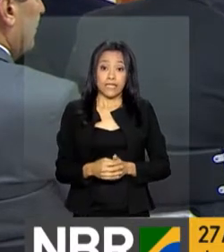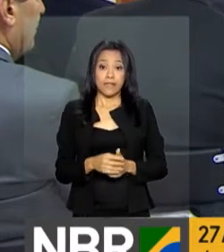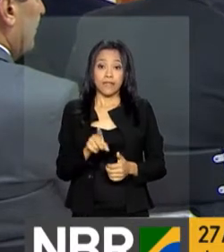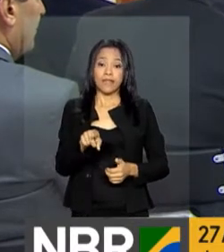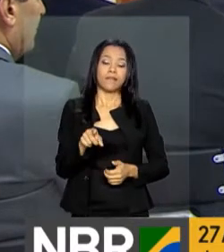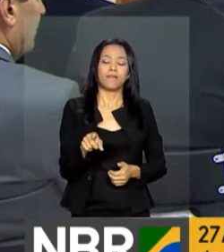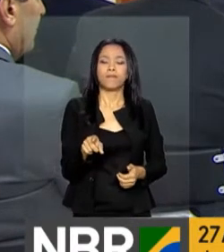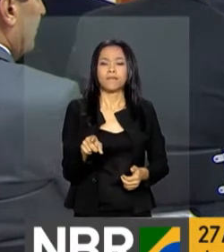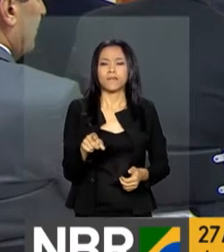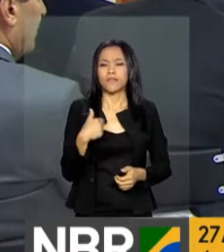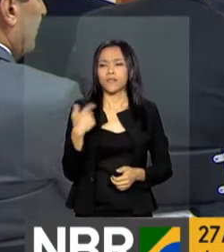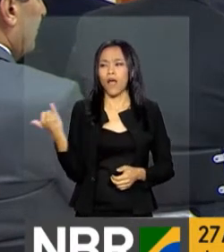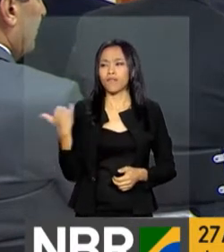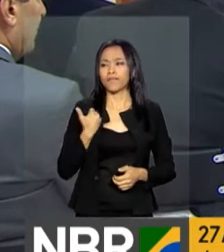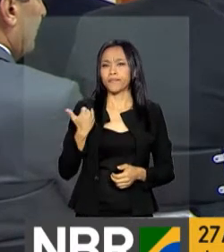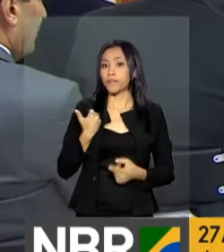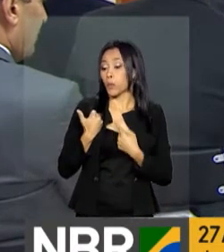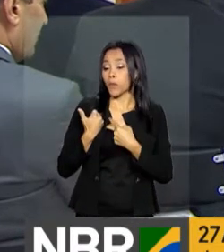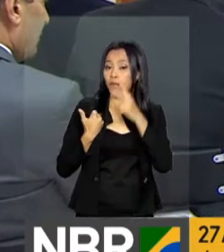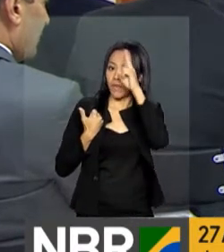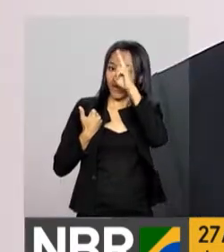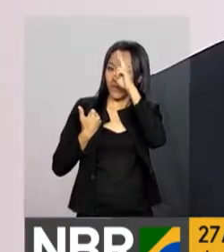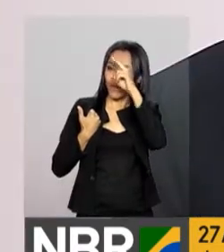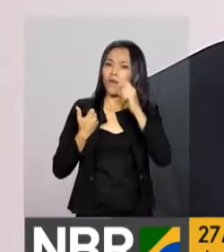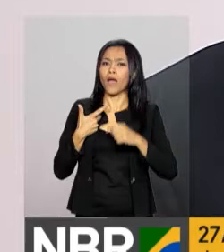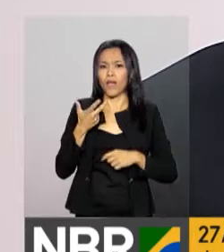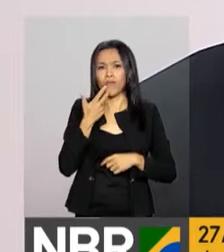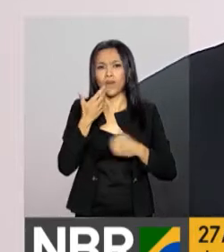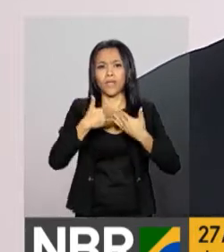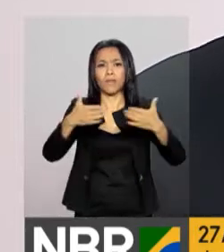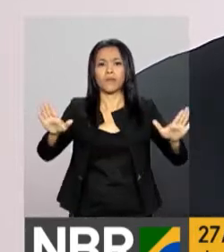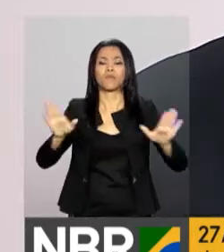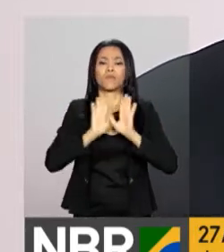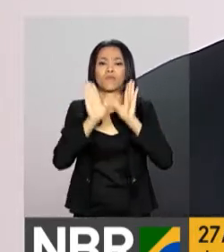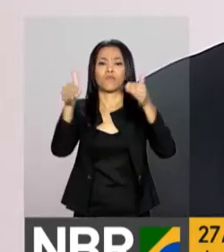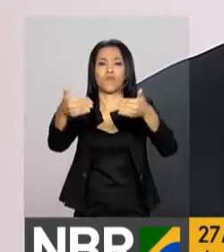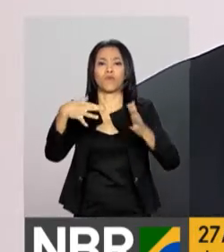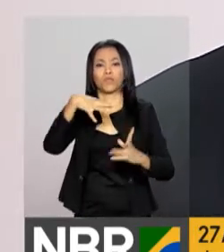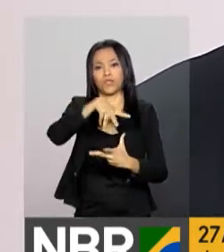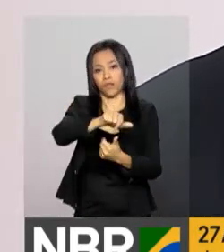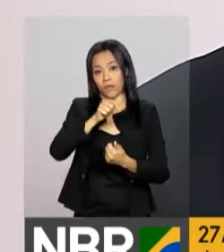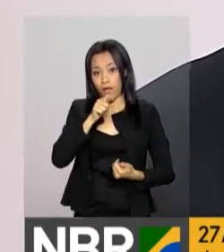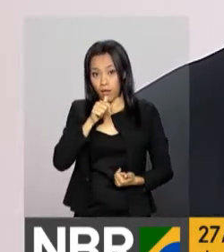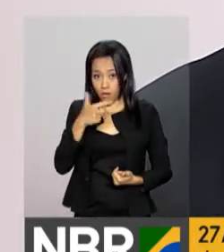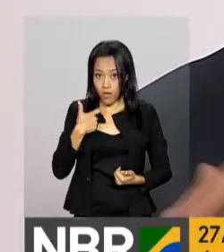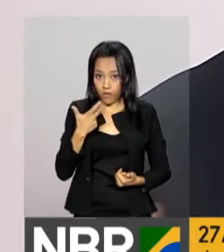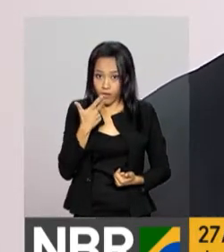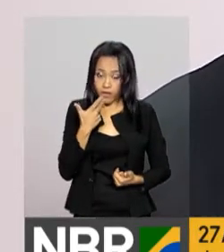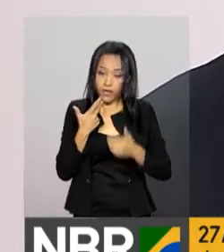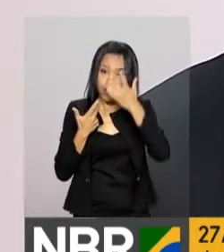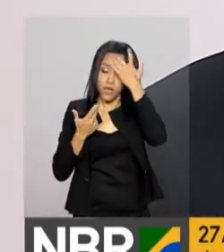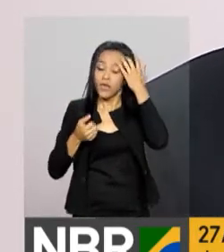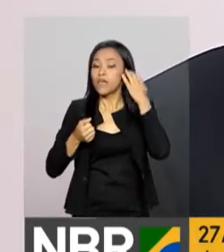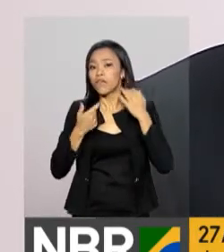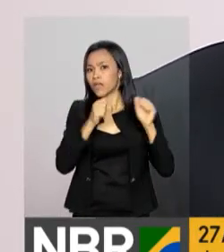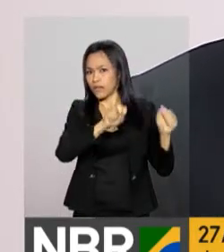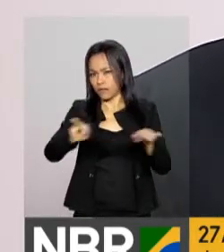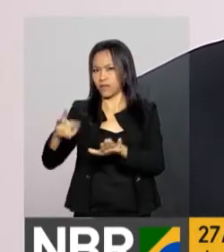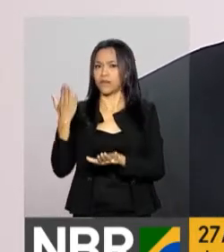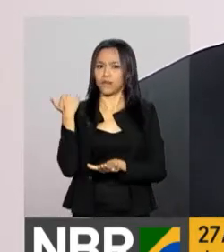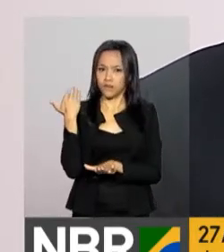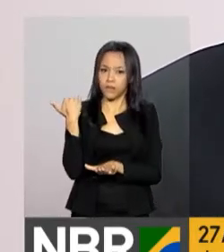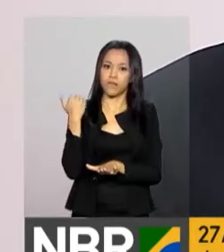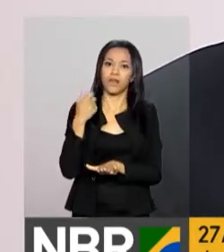tattoo me lembro aqui que eu disse na abertura do fórum mundial da água que nosso país sediou na semana passada